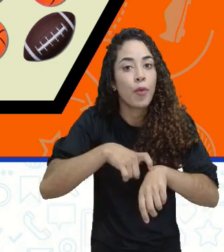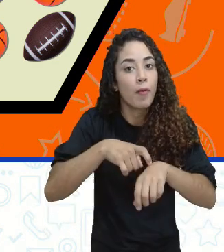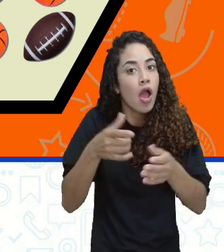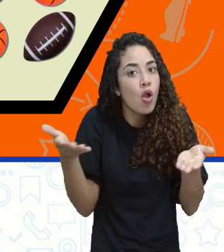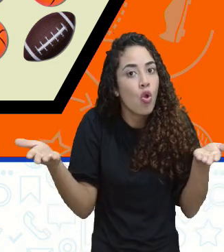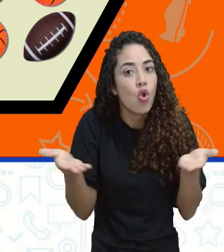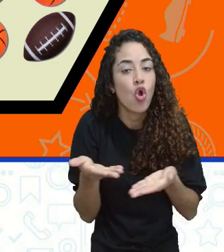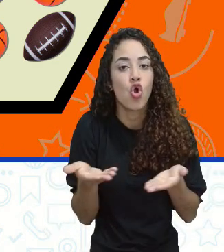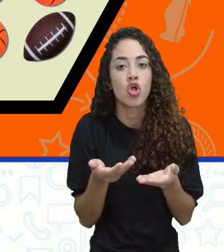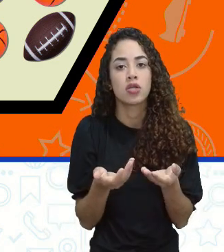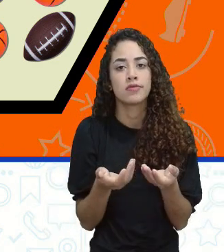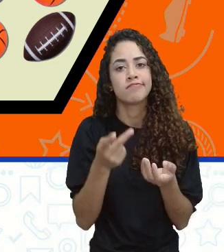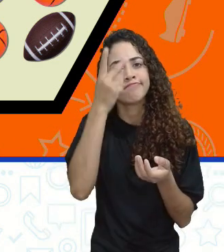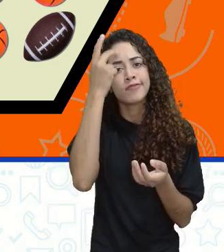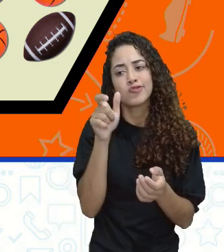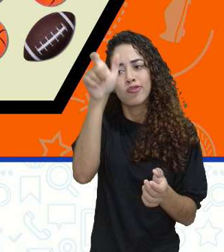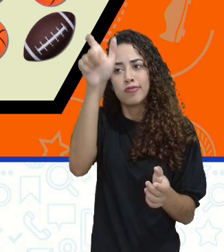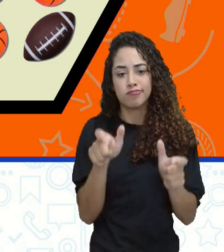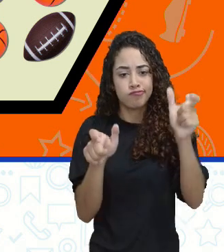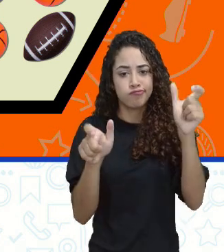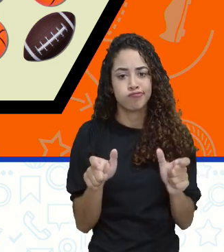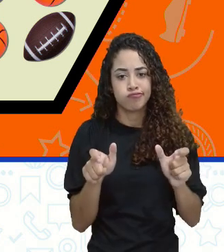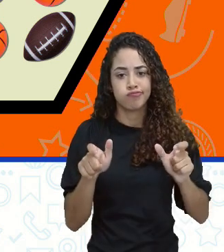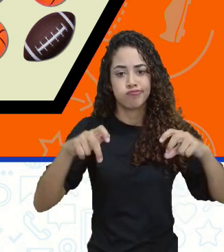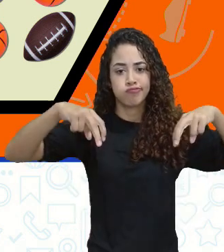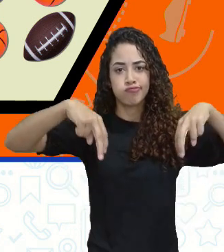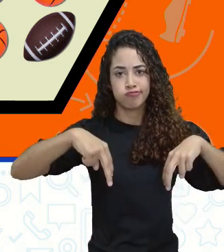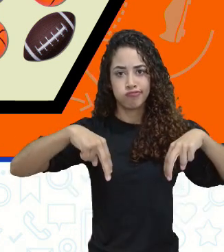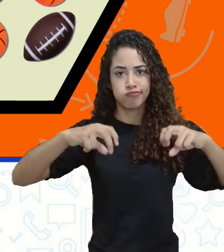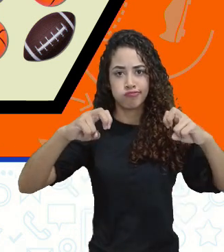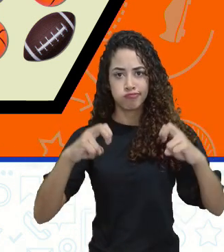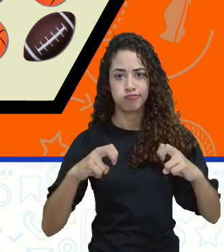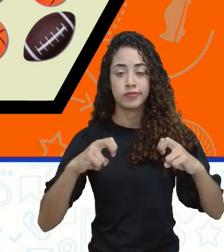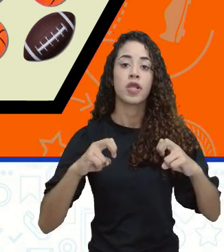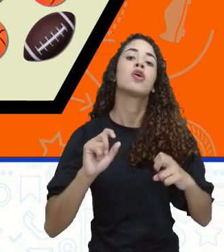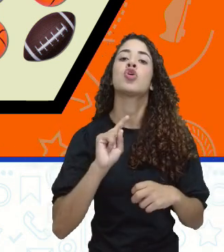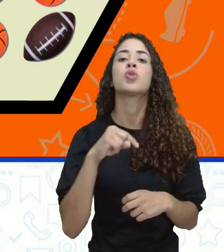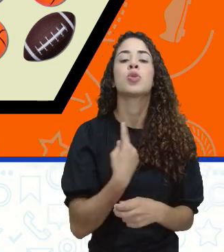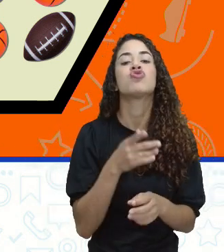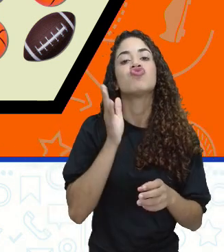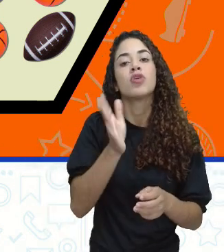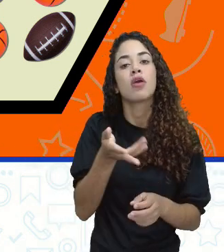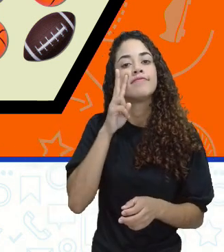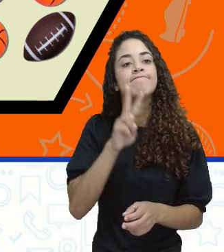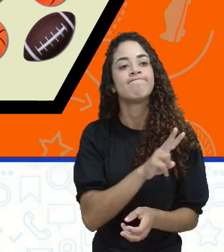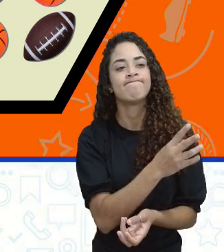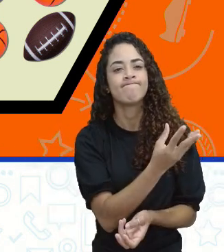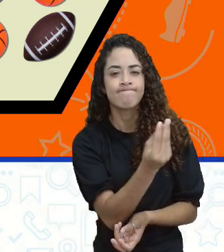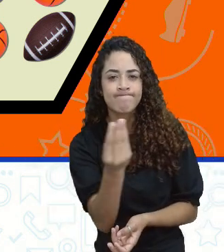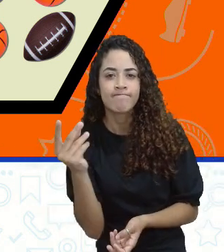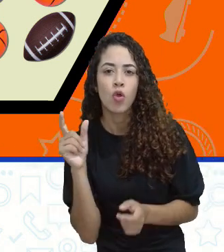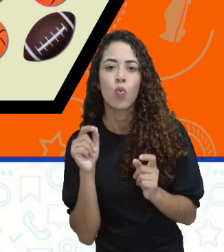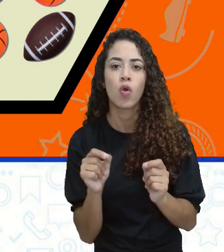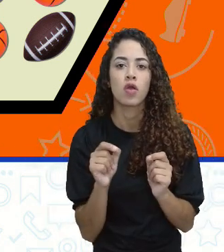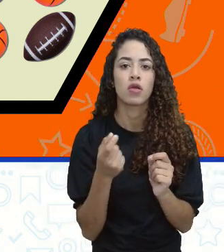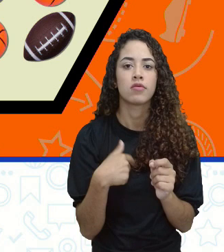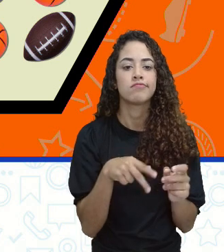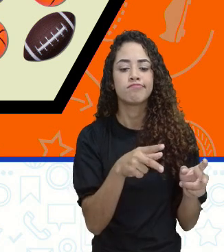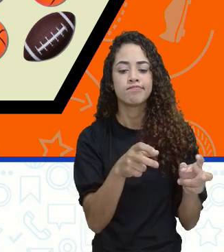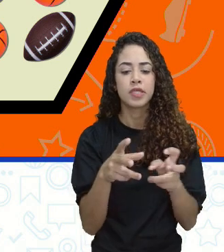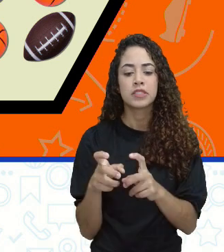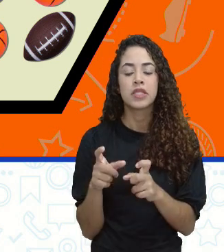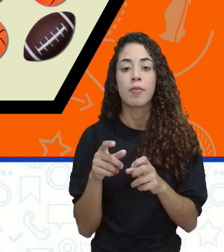palavra adversário, né? Porque toda vez quando a gente vê muito por aí, né? Eu vejo no chão,